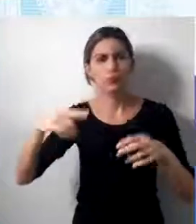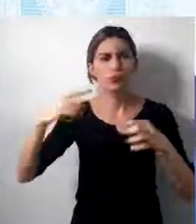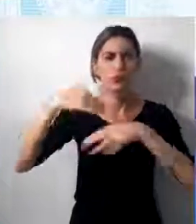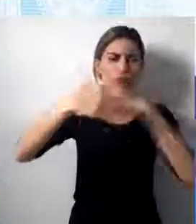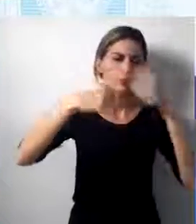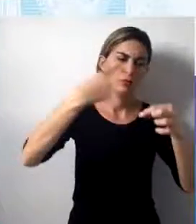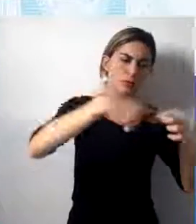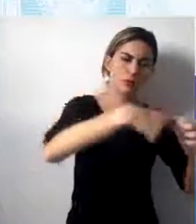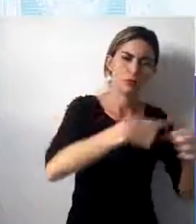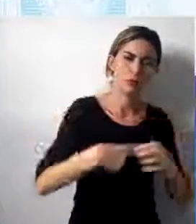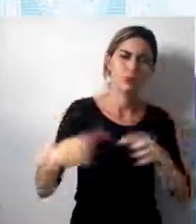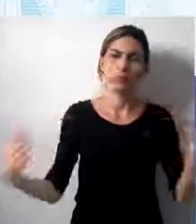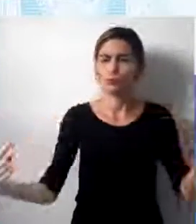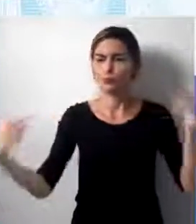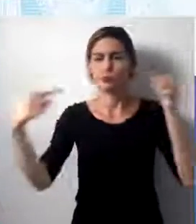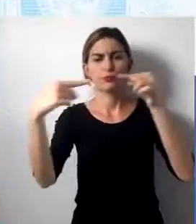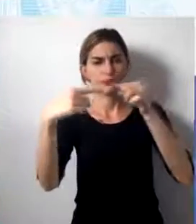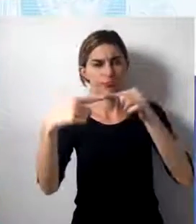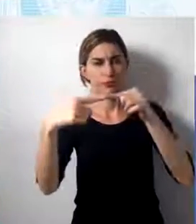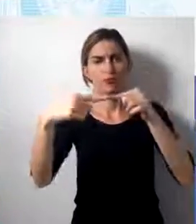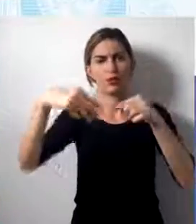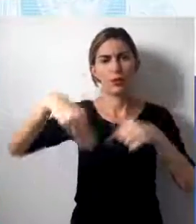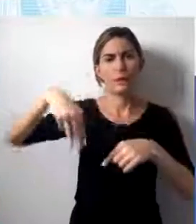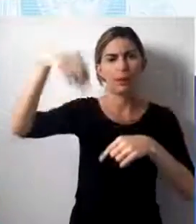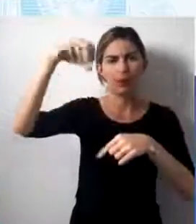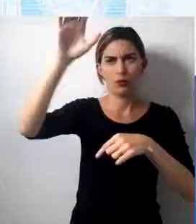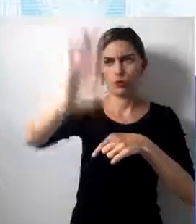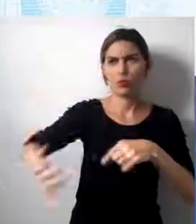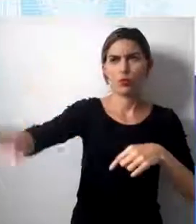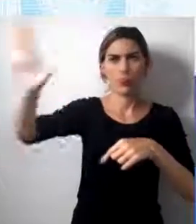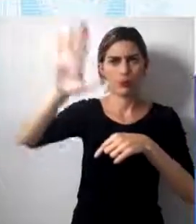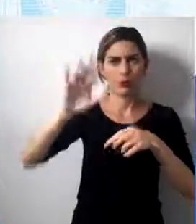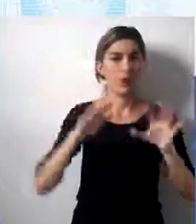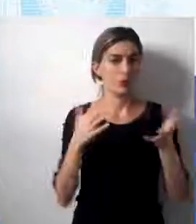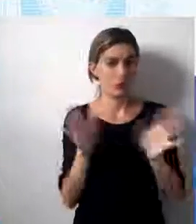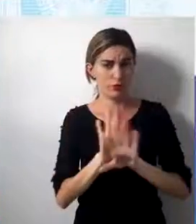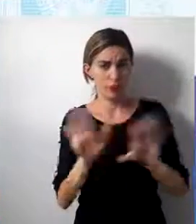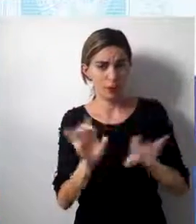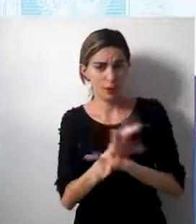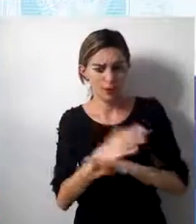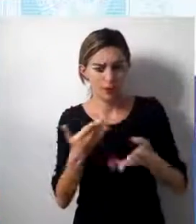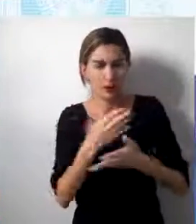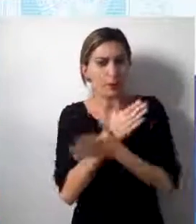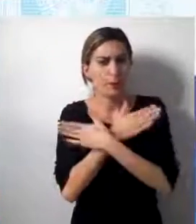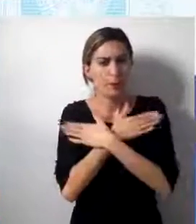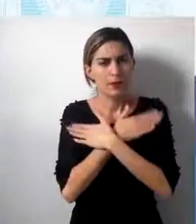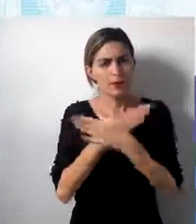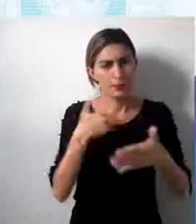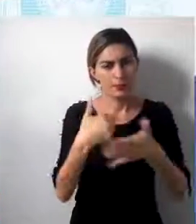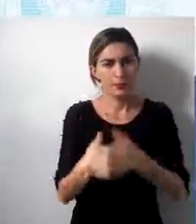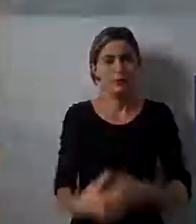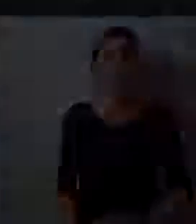para o interior e de ligação com as metrópoles europeias. A gente fica por aqui, um grande abraço e até a próxima.